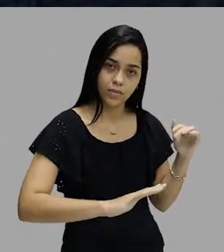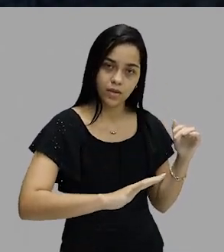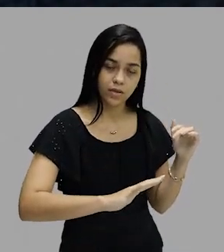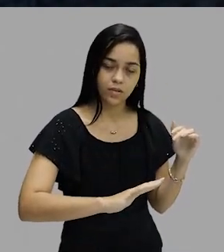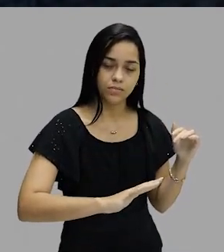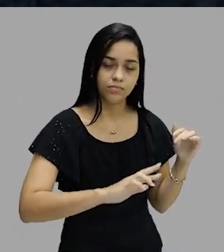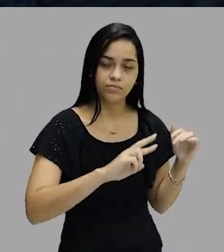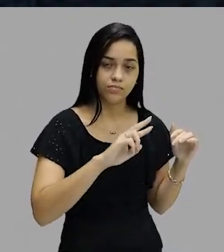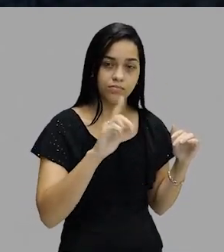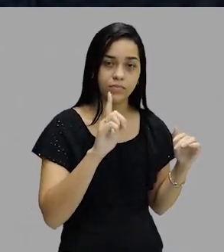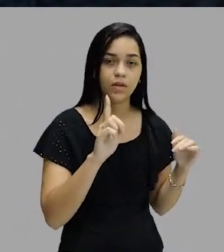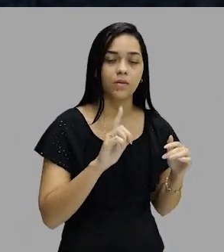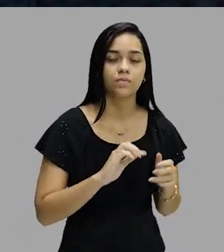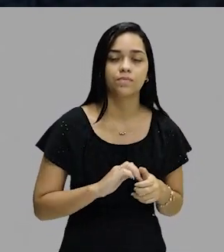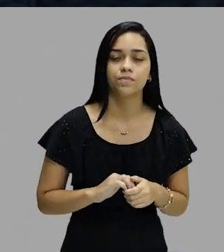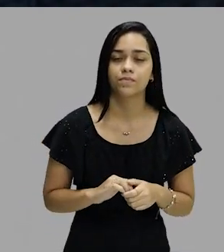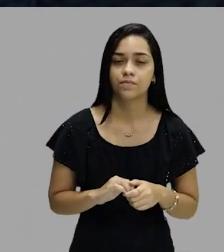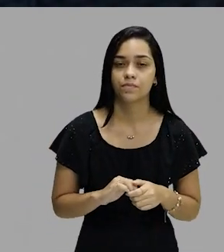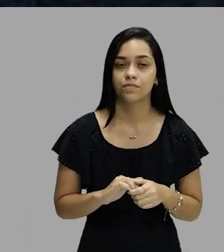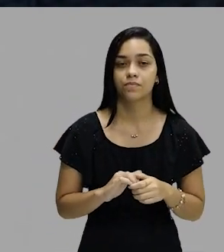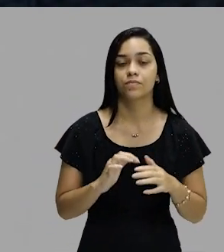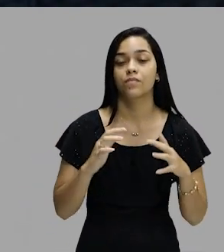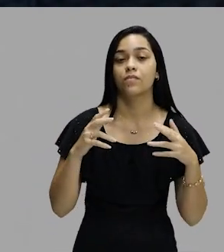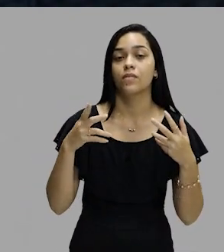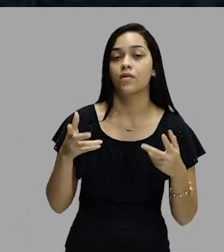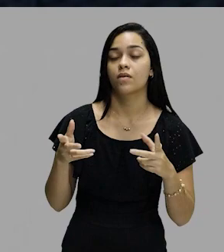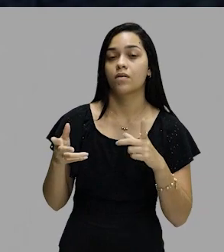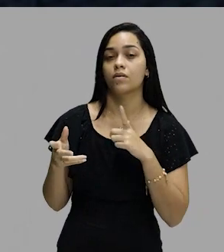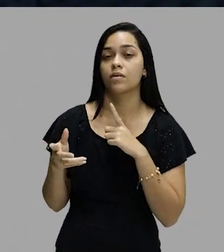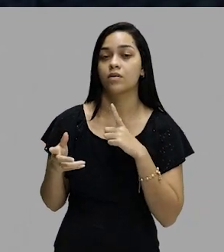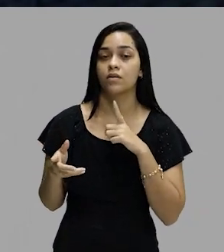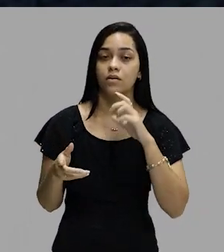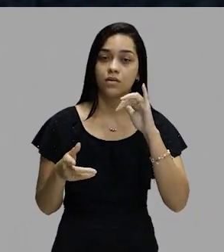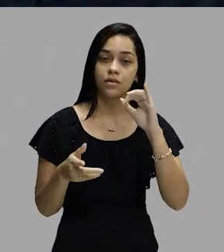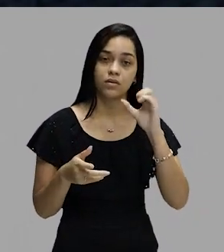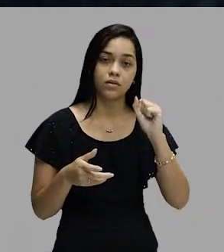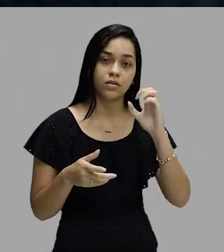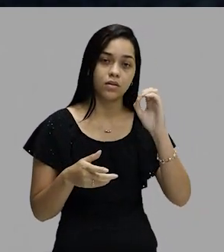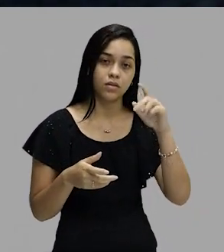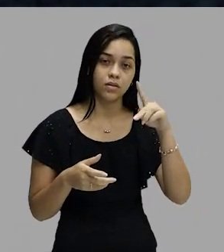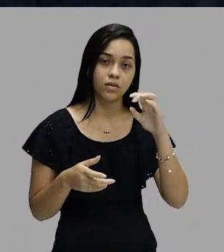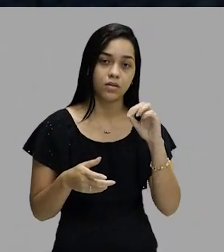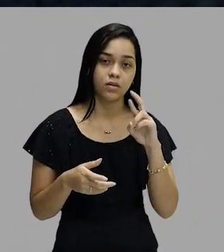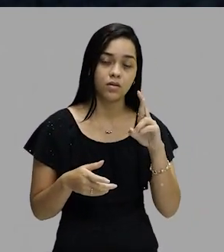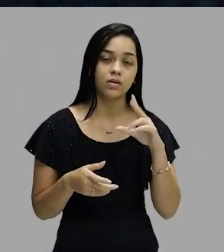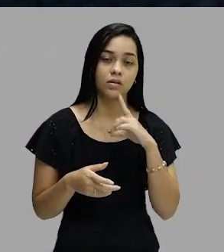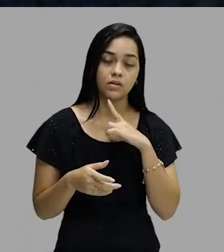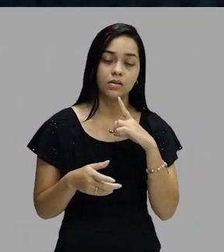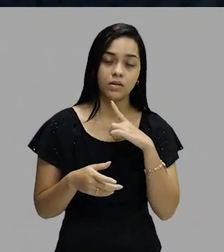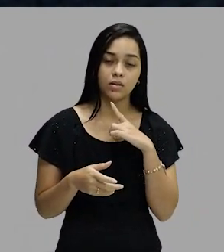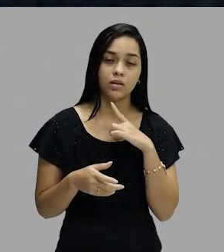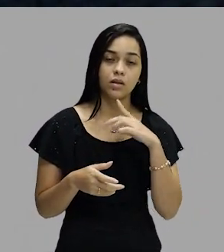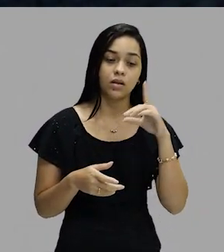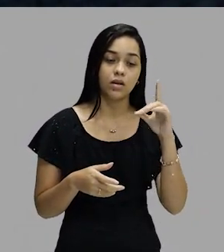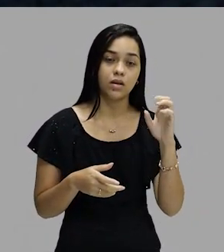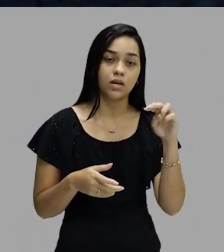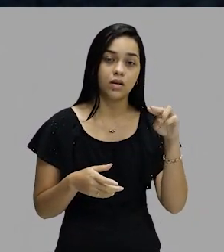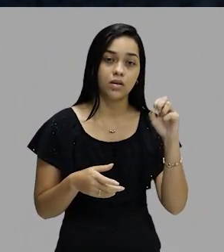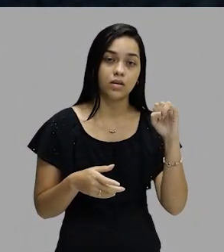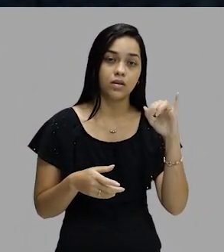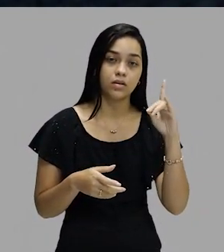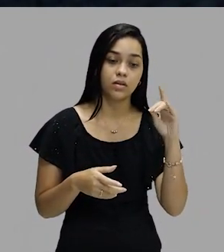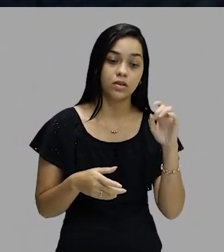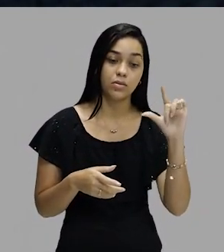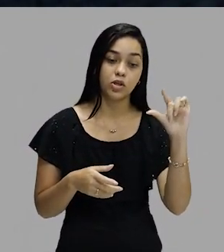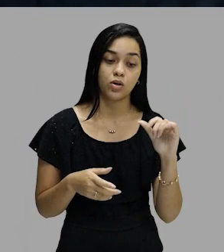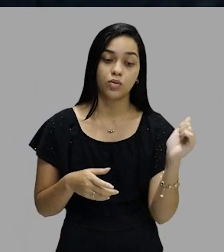ele não vai afundar. Então, o isopor ele tem densidade, ele vai ter densidade aqui, né? Menor do que